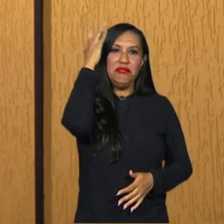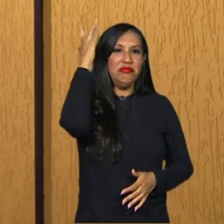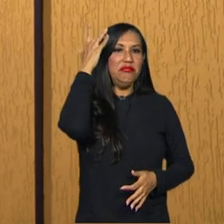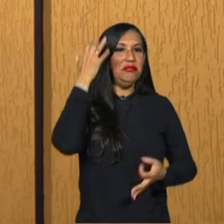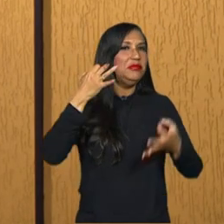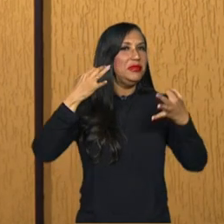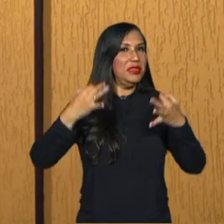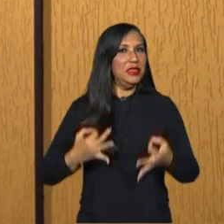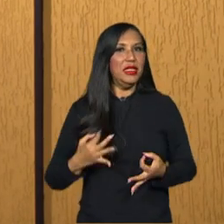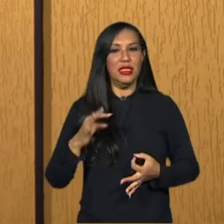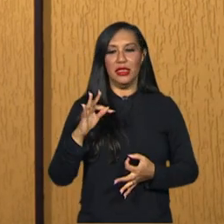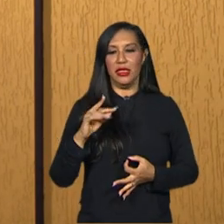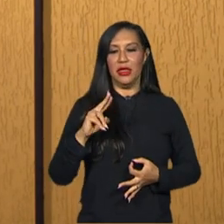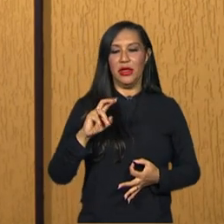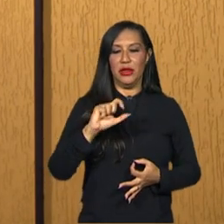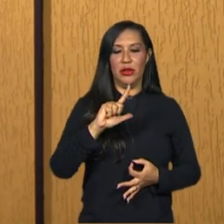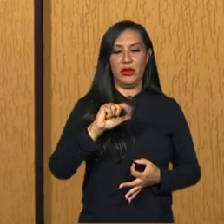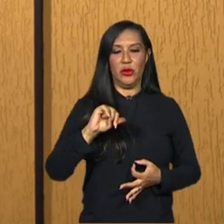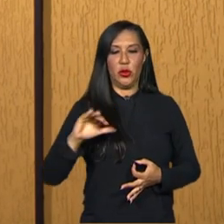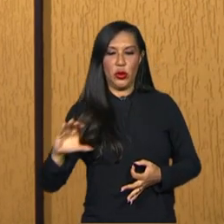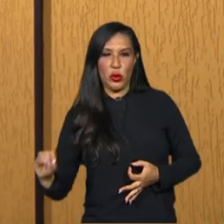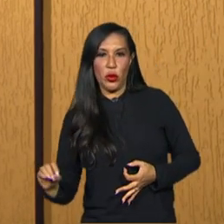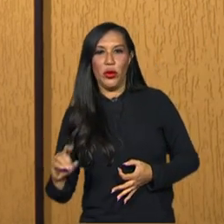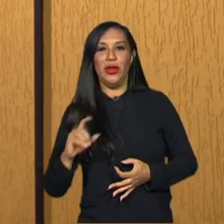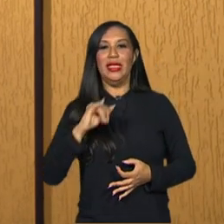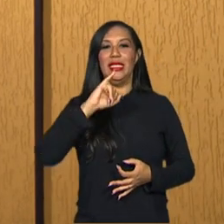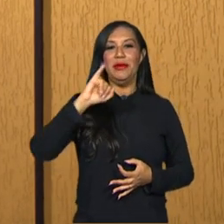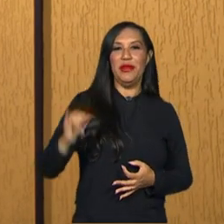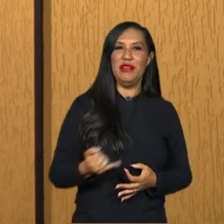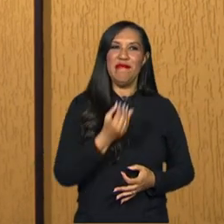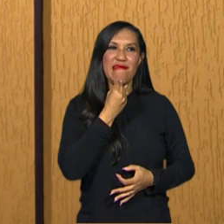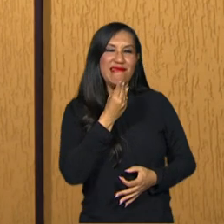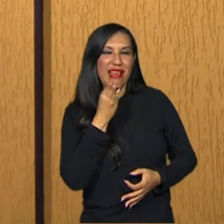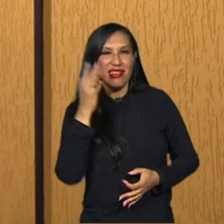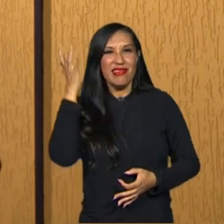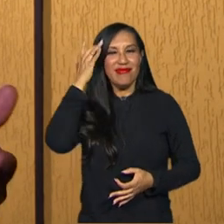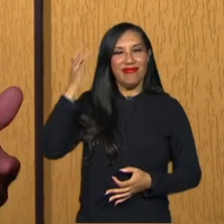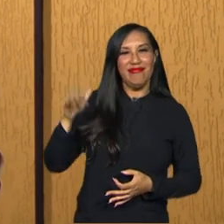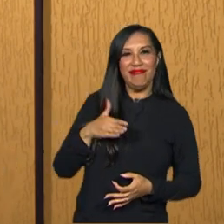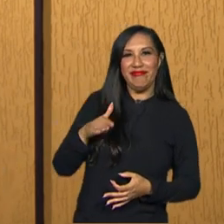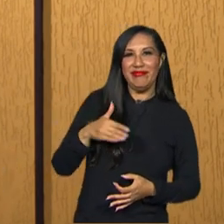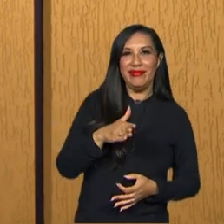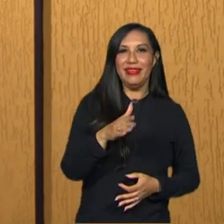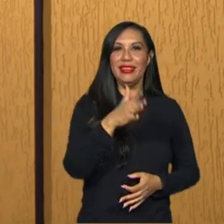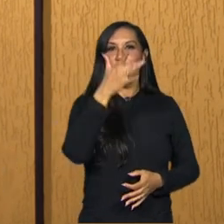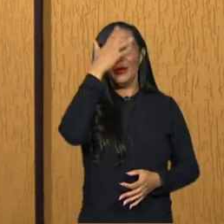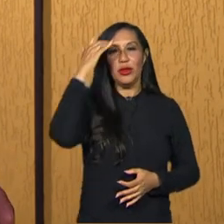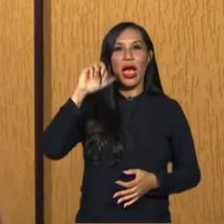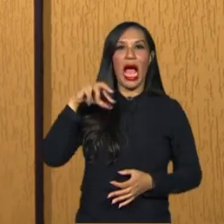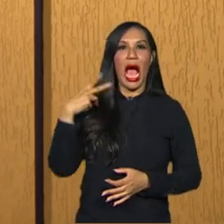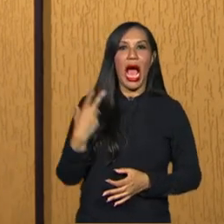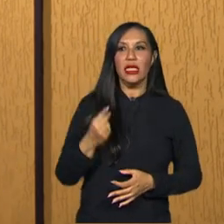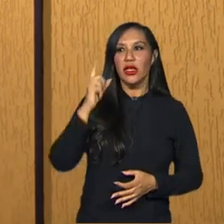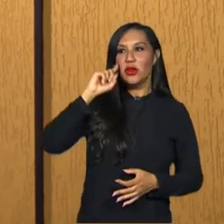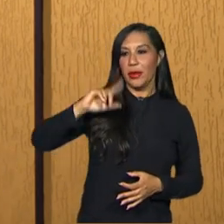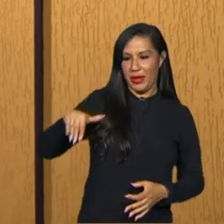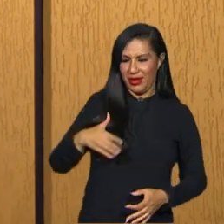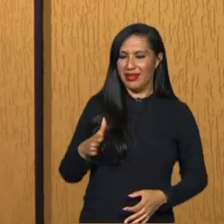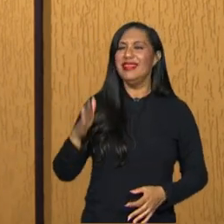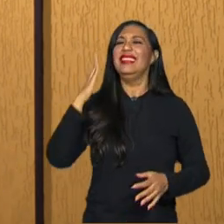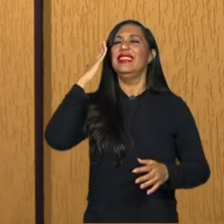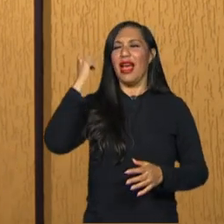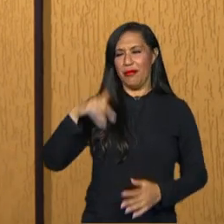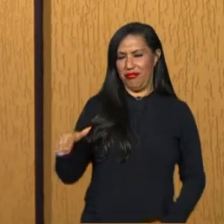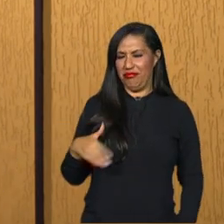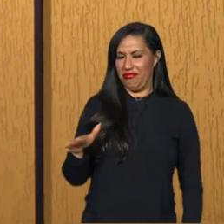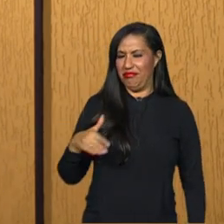certeza, o Túlio, oportunista, dentro da área, sabe. Muitas vezes as pessoas acham que ele não sabia driblar. Não, ele sabe